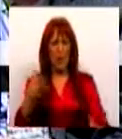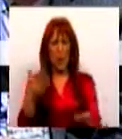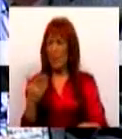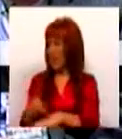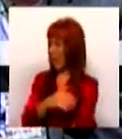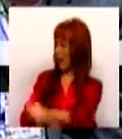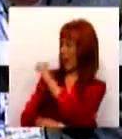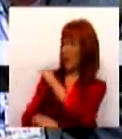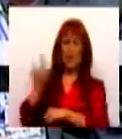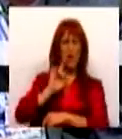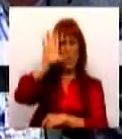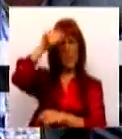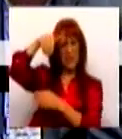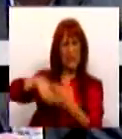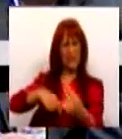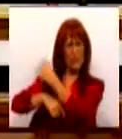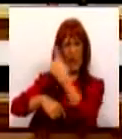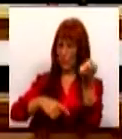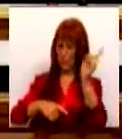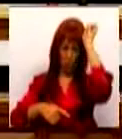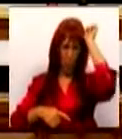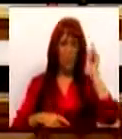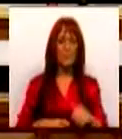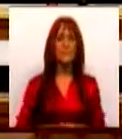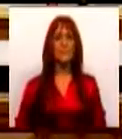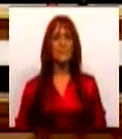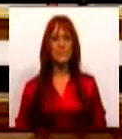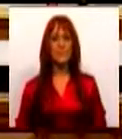estava quando a senhora era ministra.